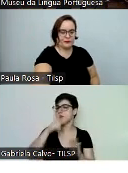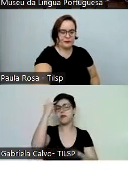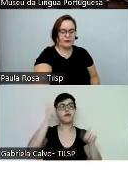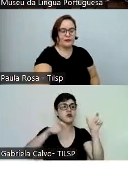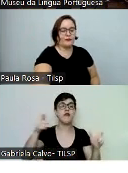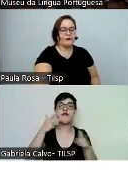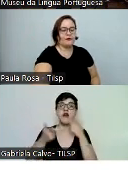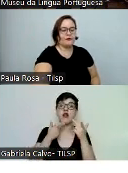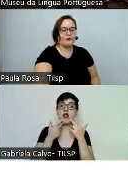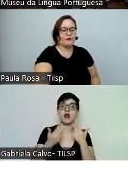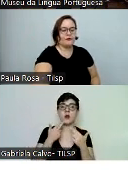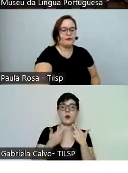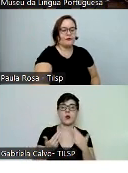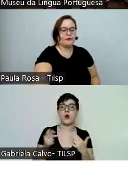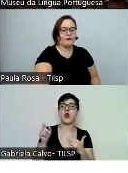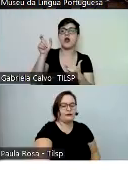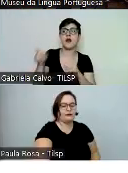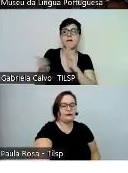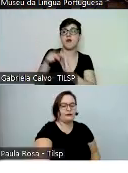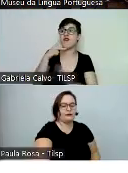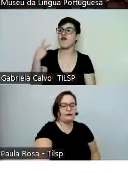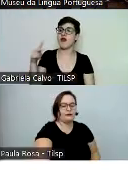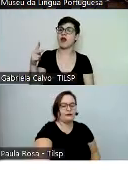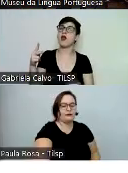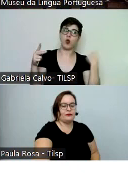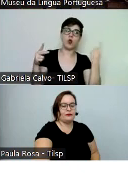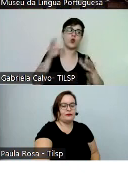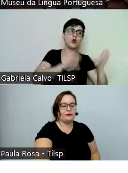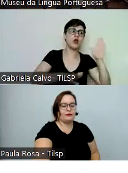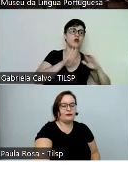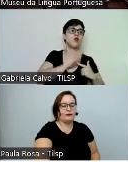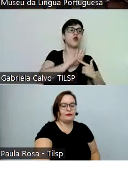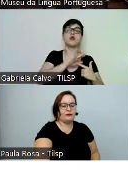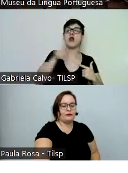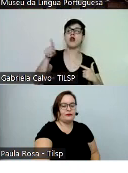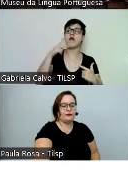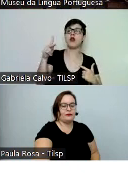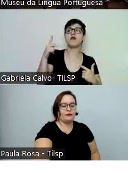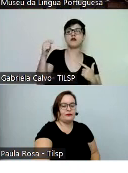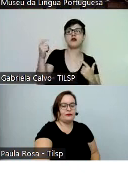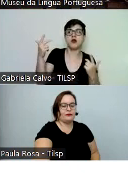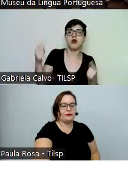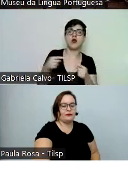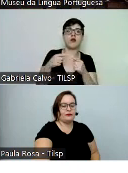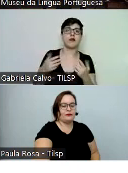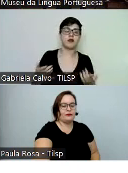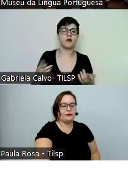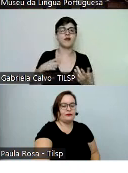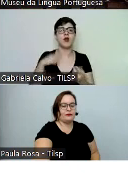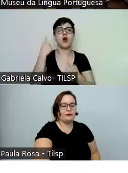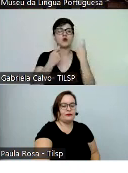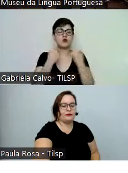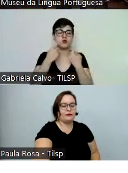daquele idioma essas fotos mostram alguns dos indígenas que trabalharam